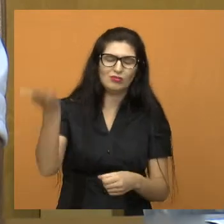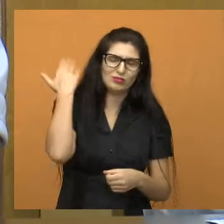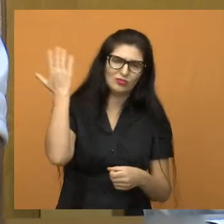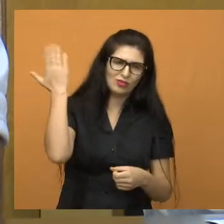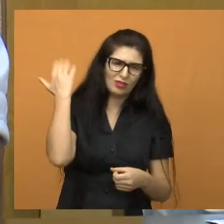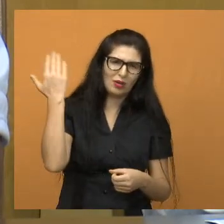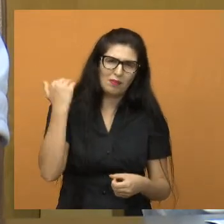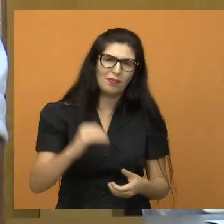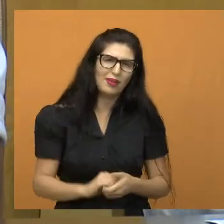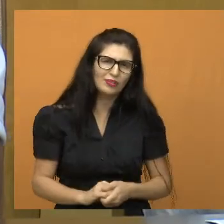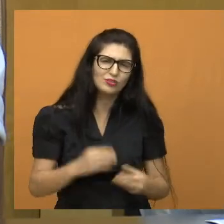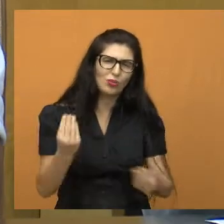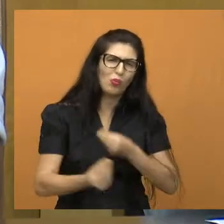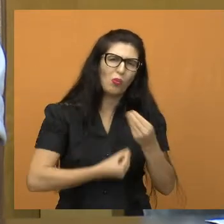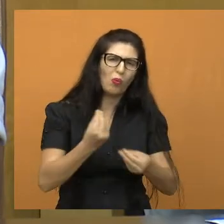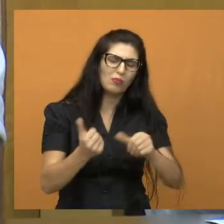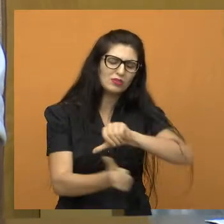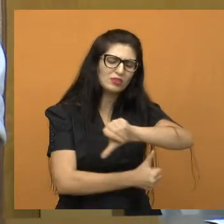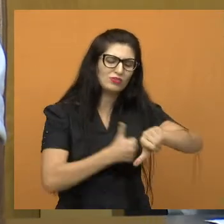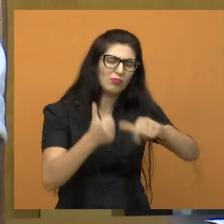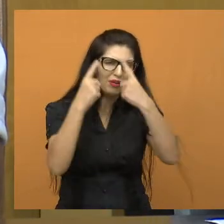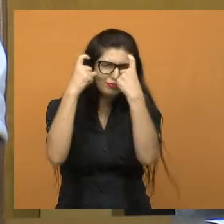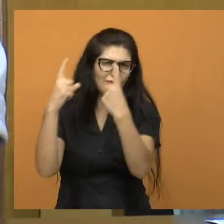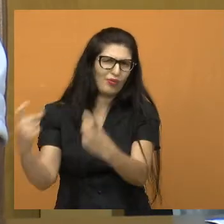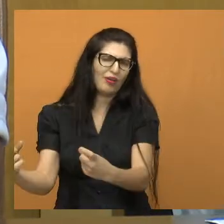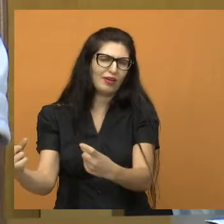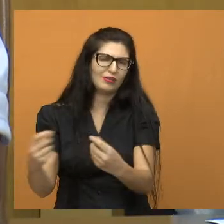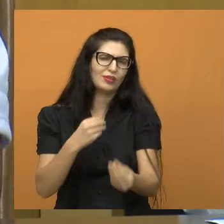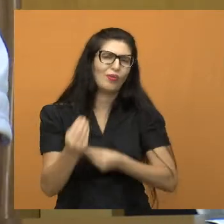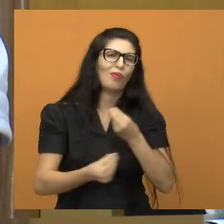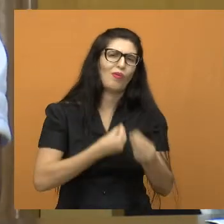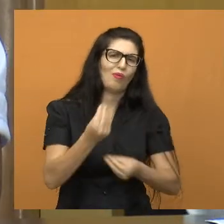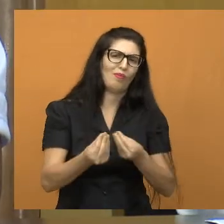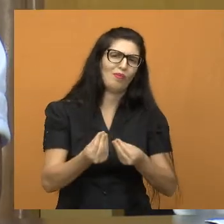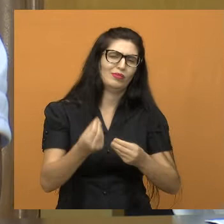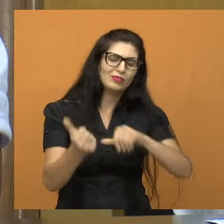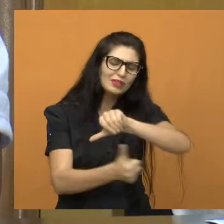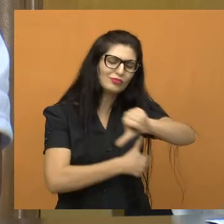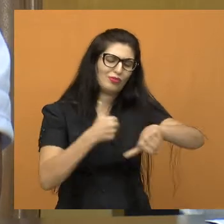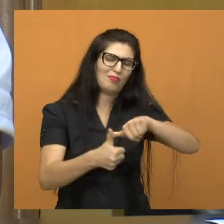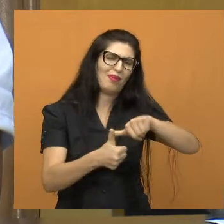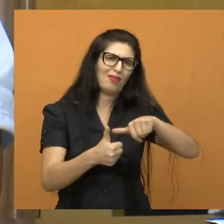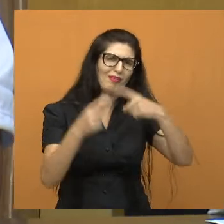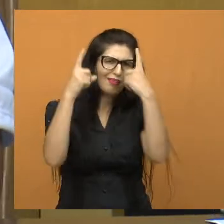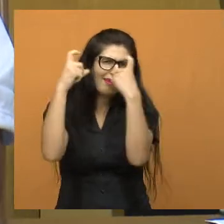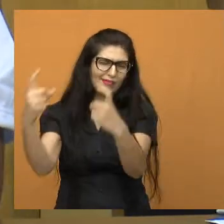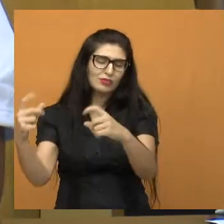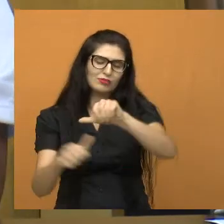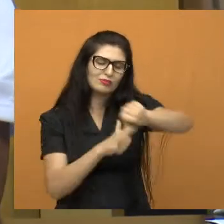como superar a violência. Porém, o ser humano vai se desenvolvendo.